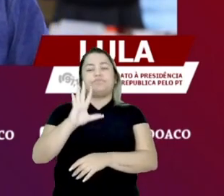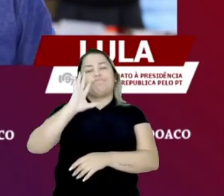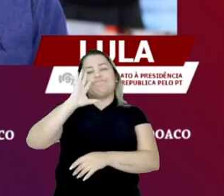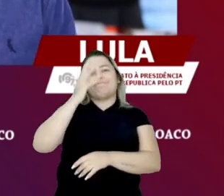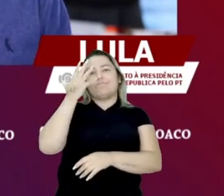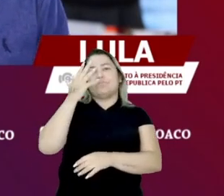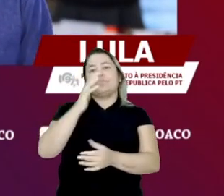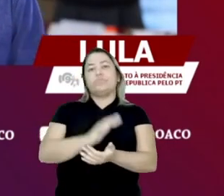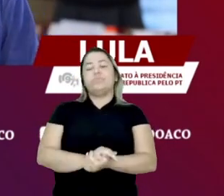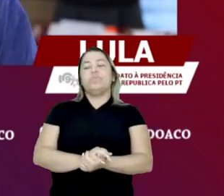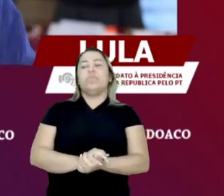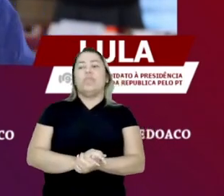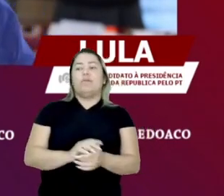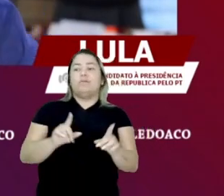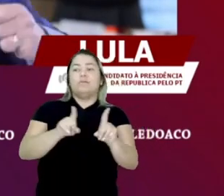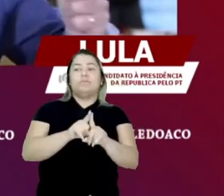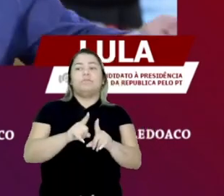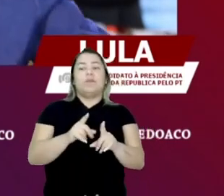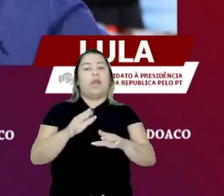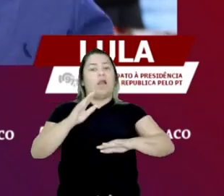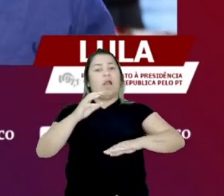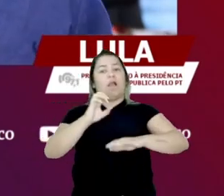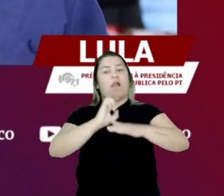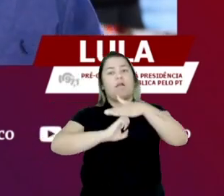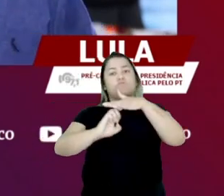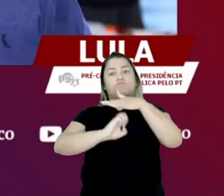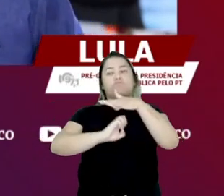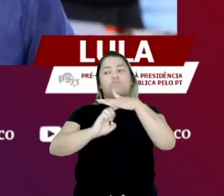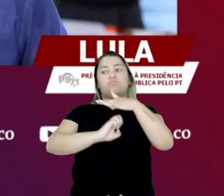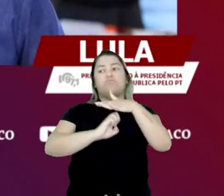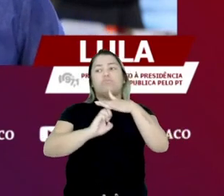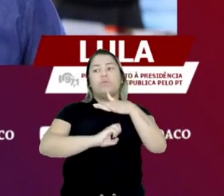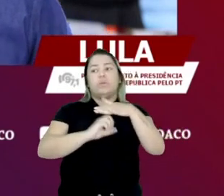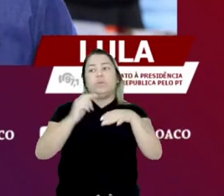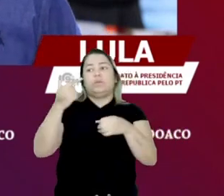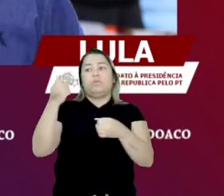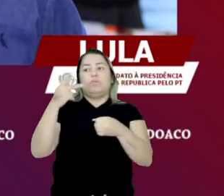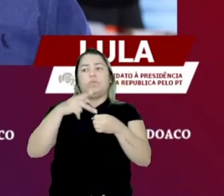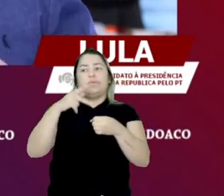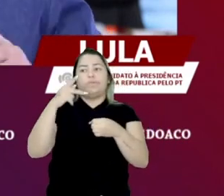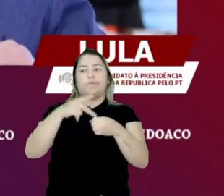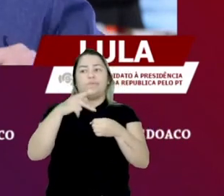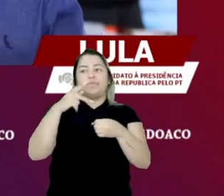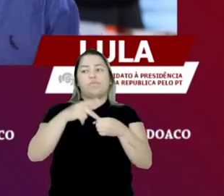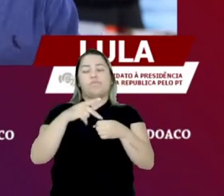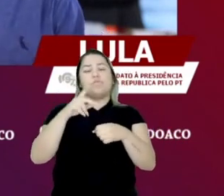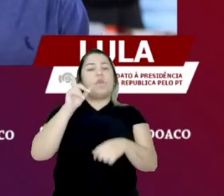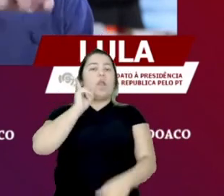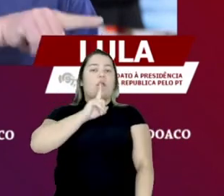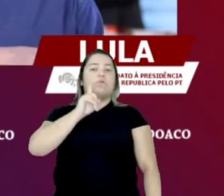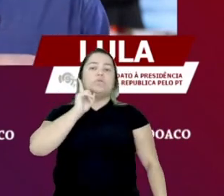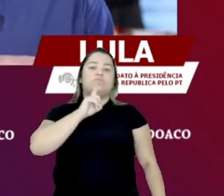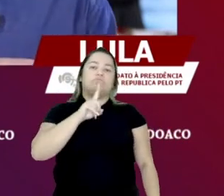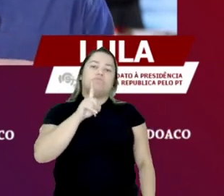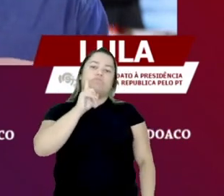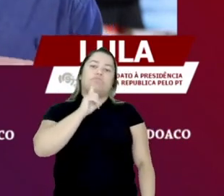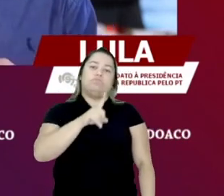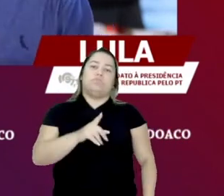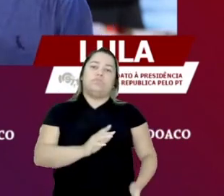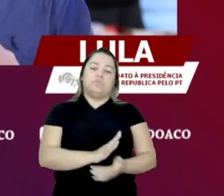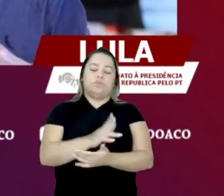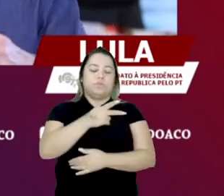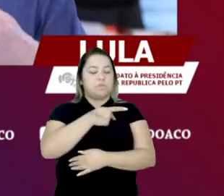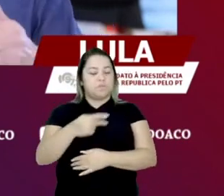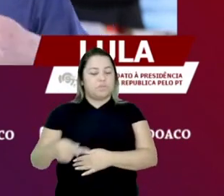que deveria fazer uma canetada ou chamar a Petrobras e obrigá-la a fazer uma canetada, ele fica trocando de presidente da